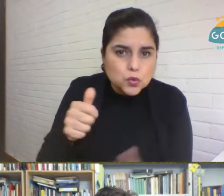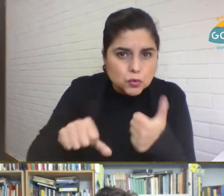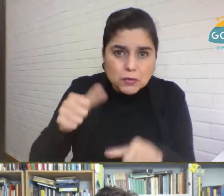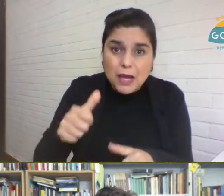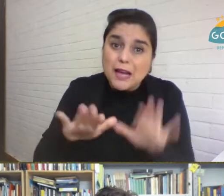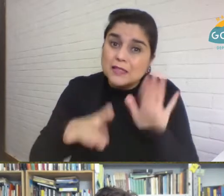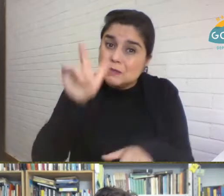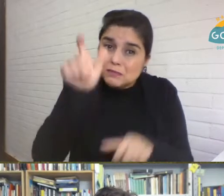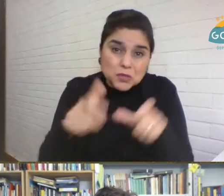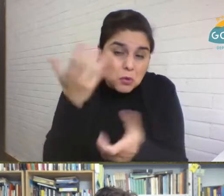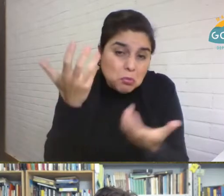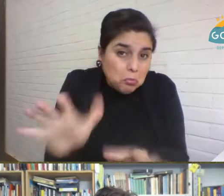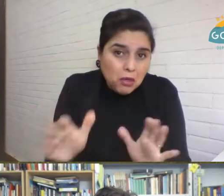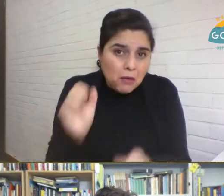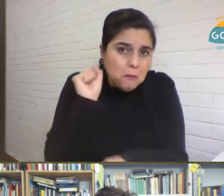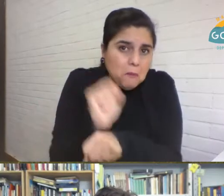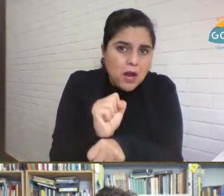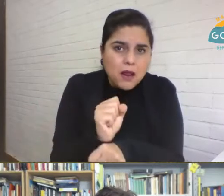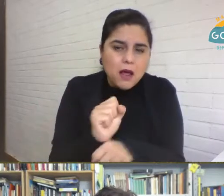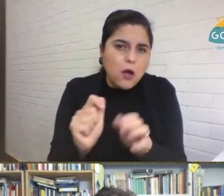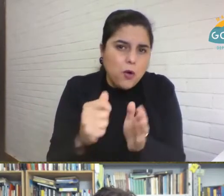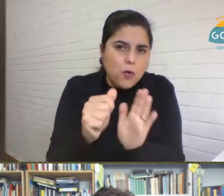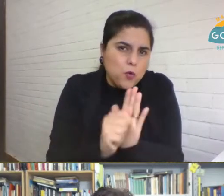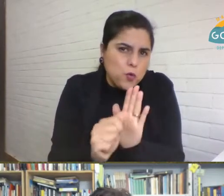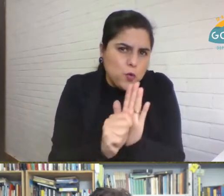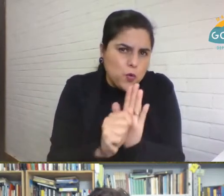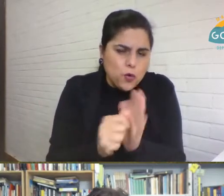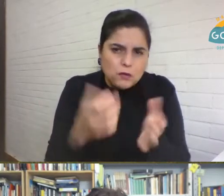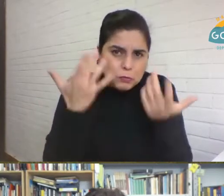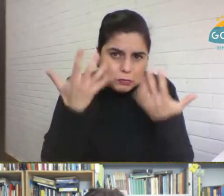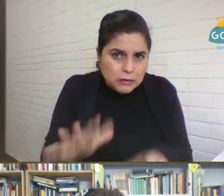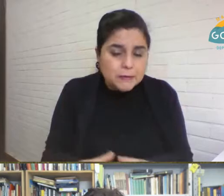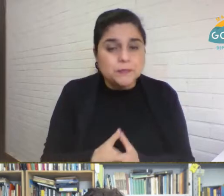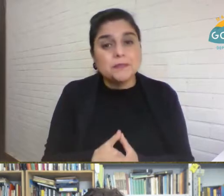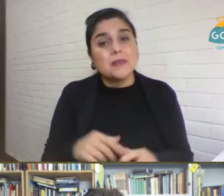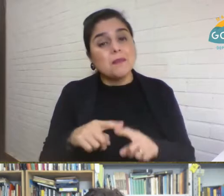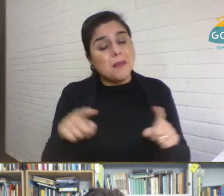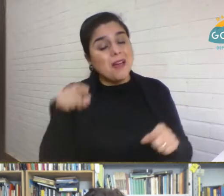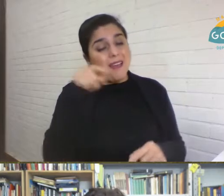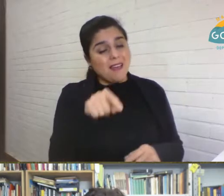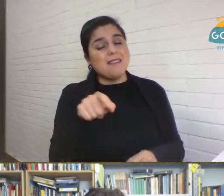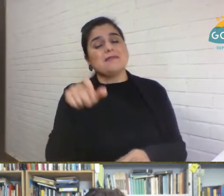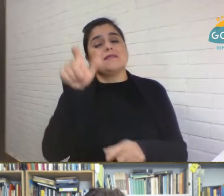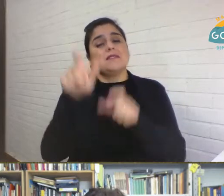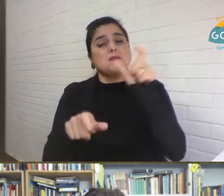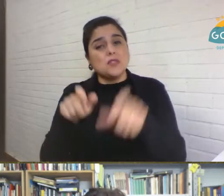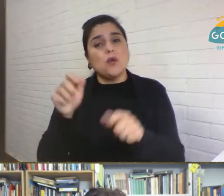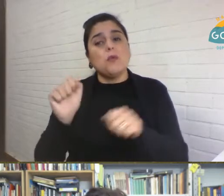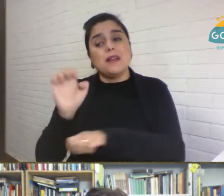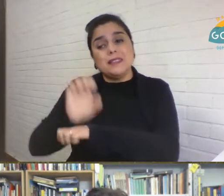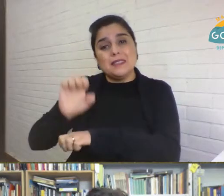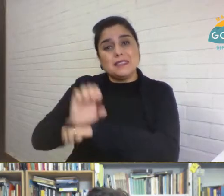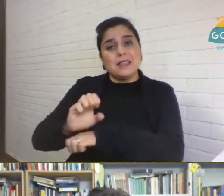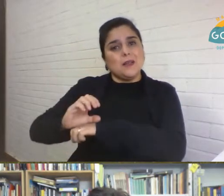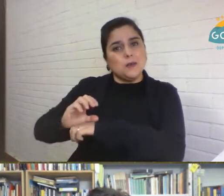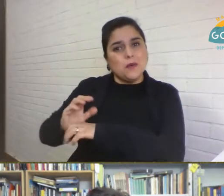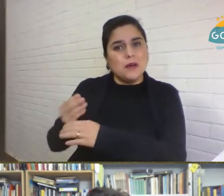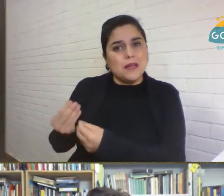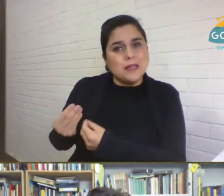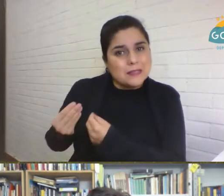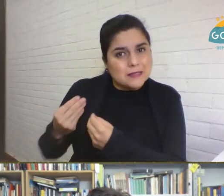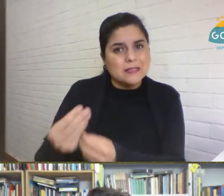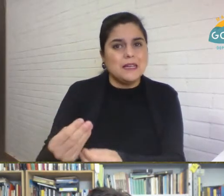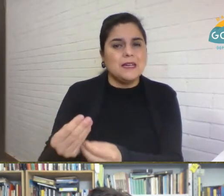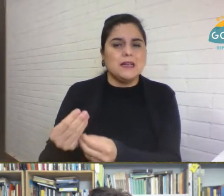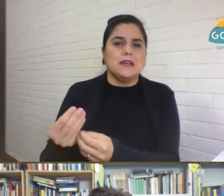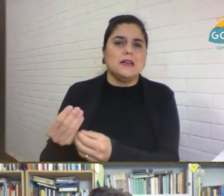parar, ainda assim são merecedoras do investimento por parte do Estado no sentido de uma melhor esperança de